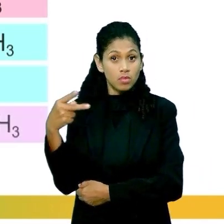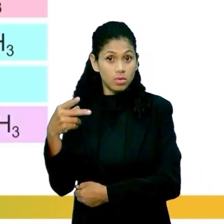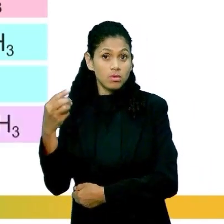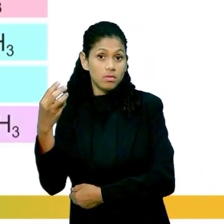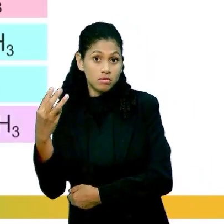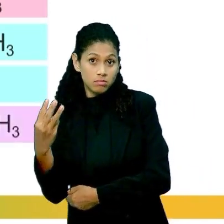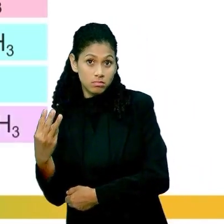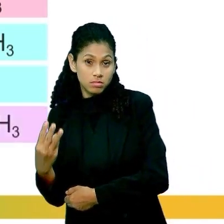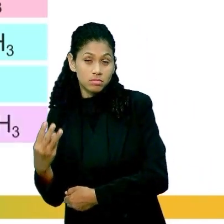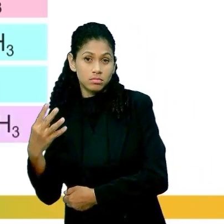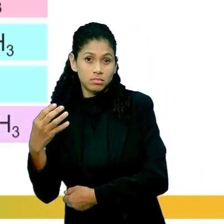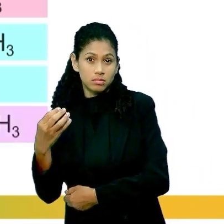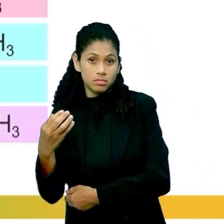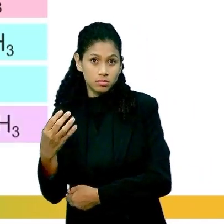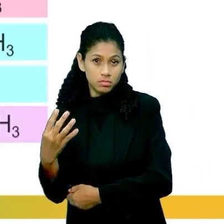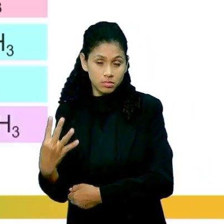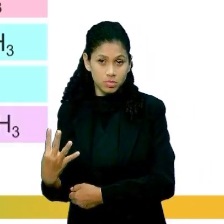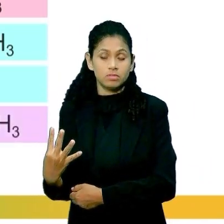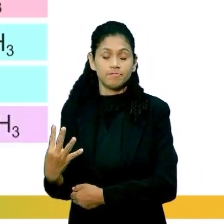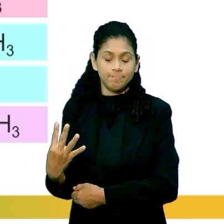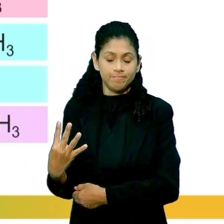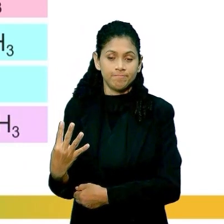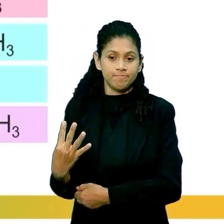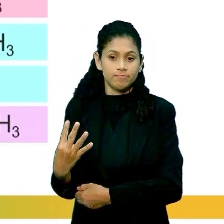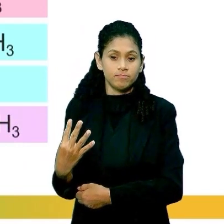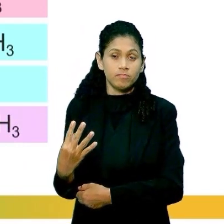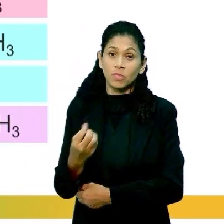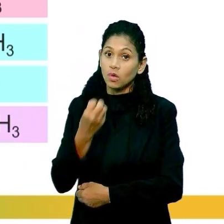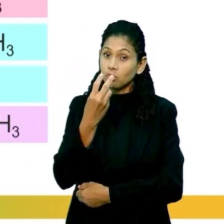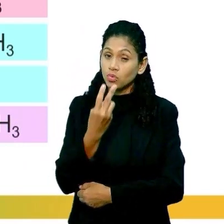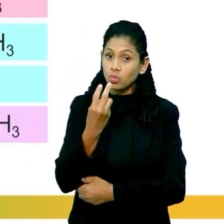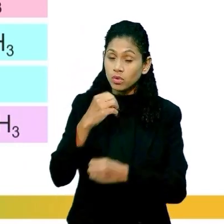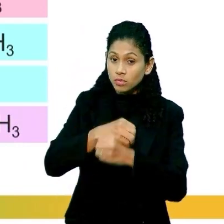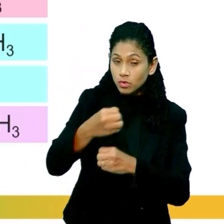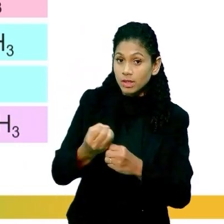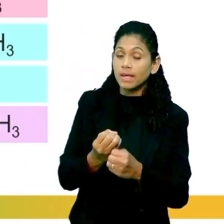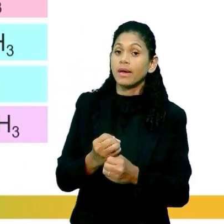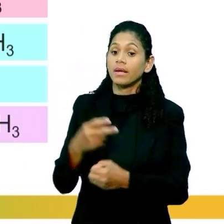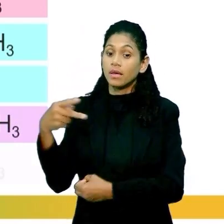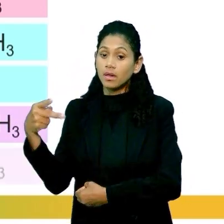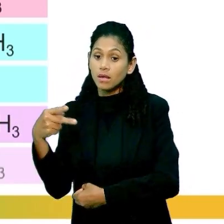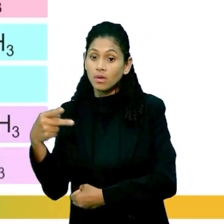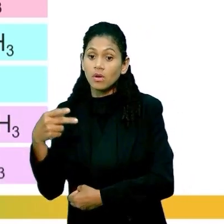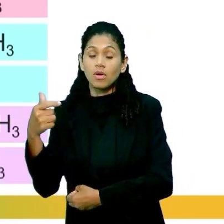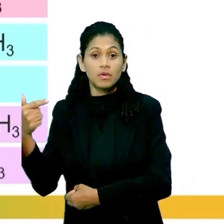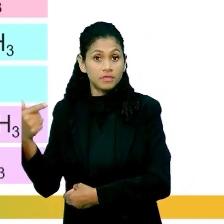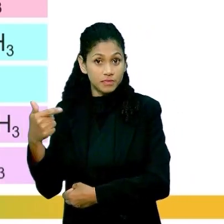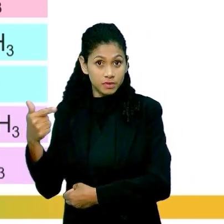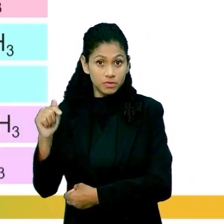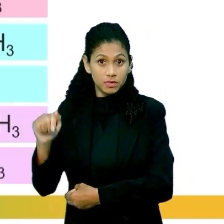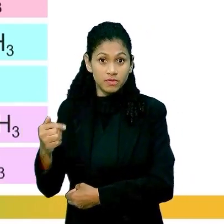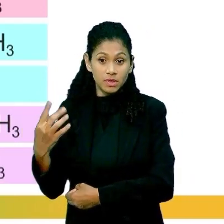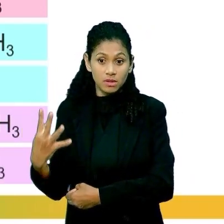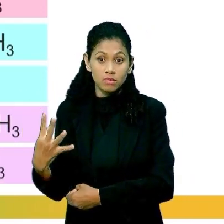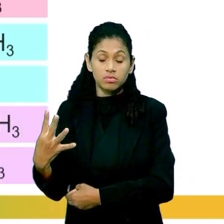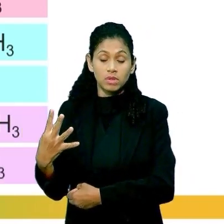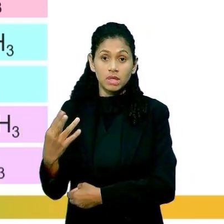34. Como são 2 moléculas, 2 mols, vai ser 2 vezes 22,4, que teremos o volume